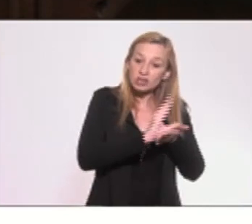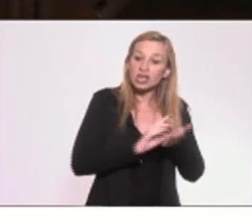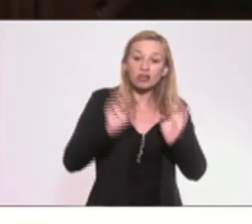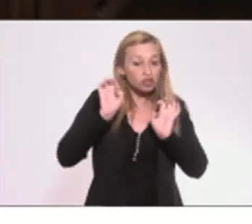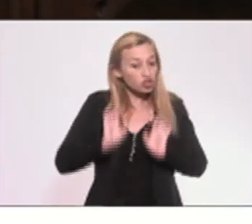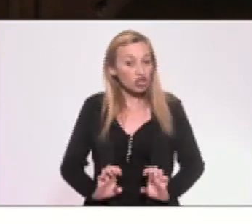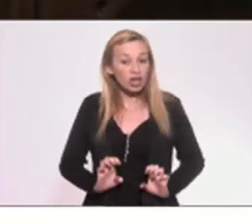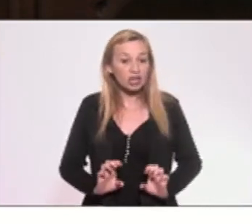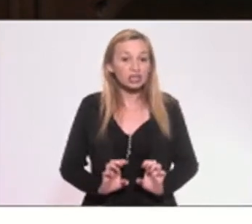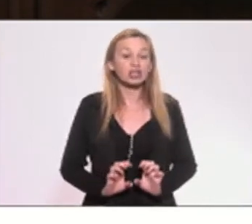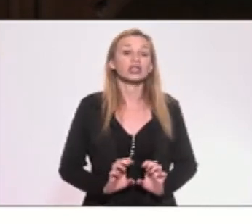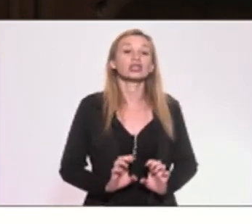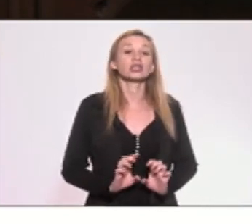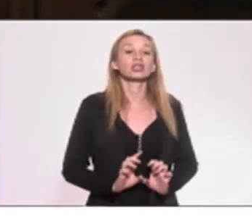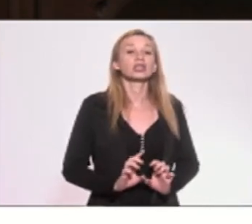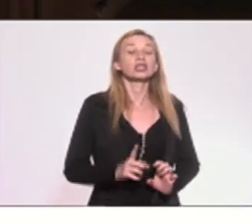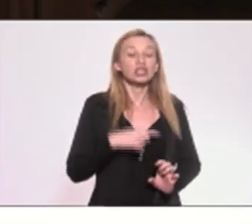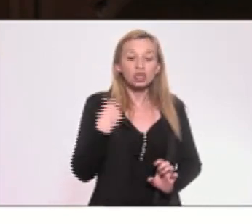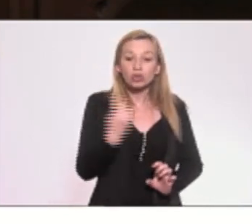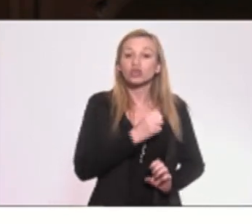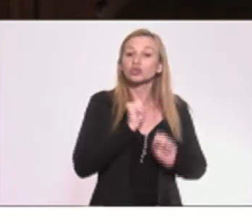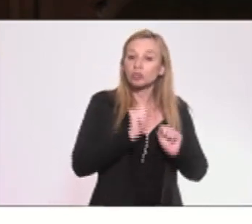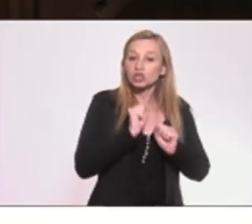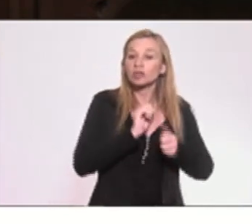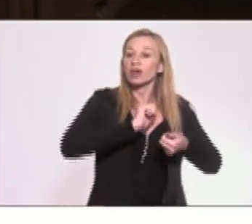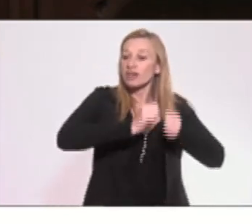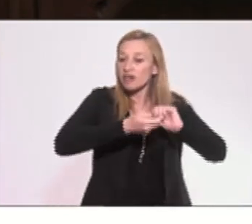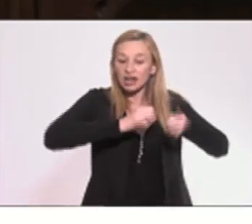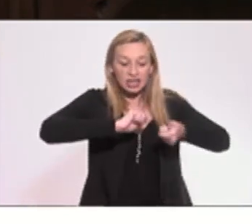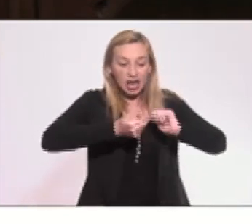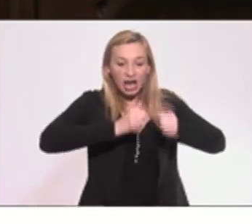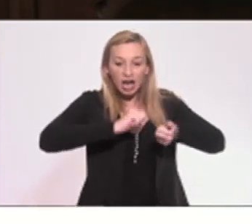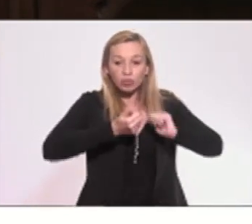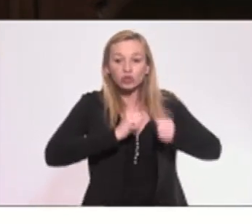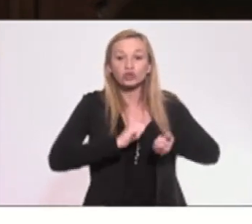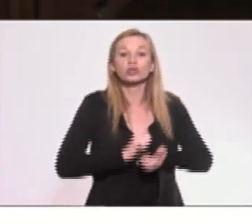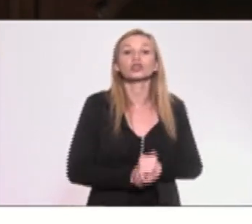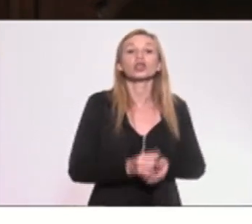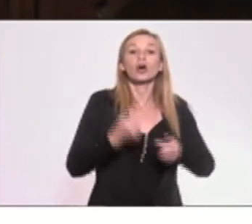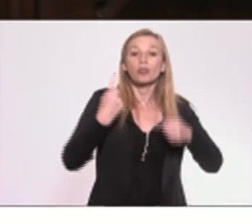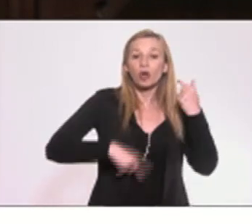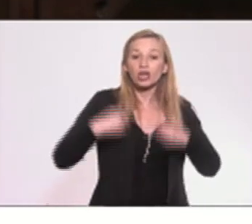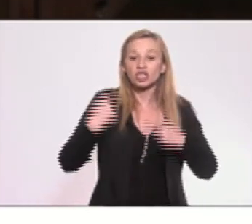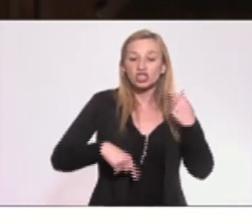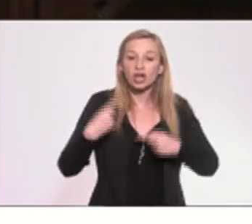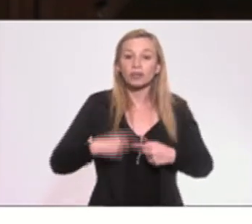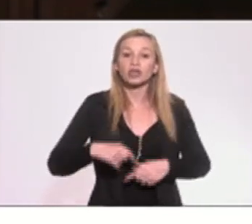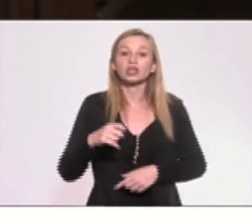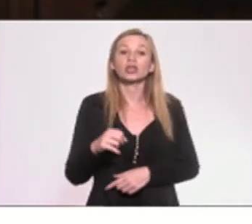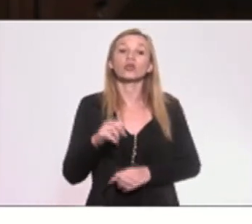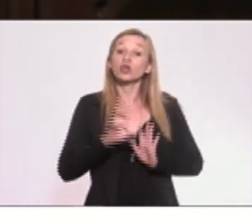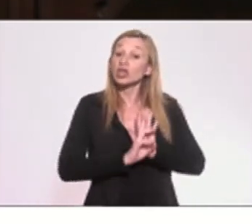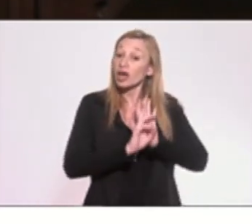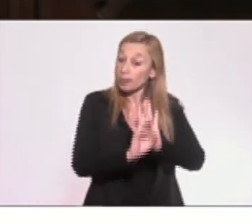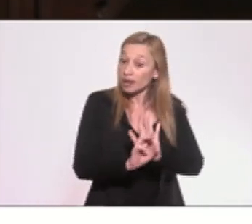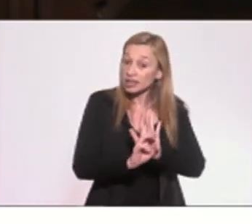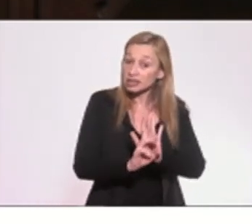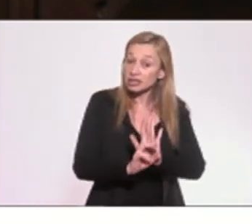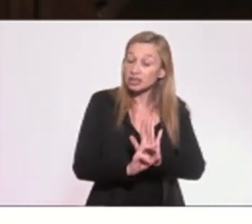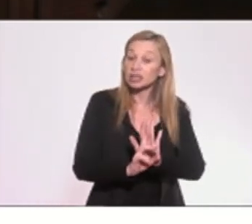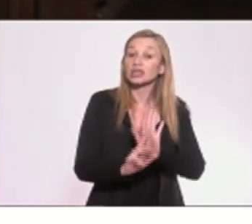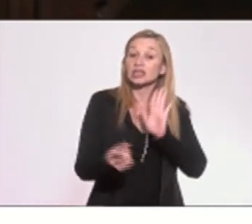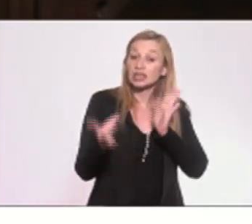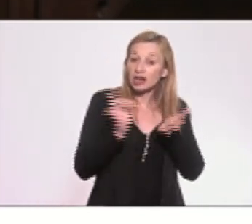Ética e, assim, nós podermos avaliarmos politicamente o que representa, na